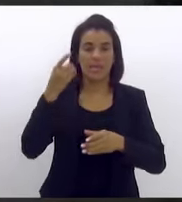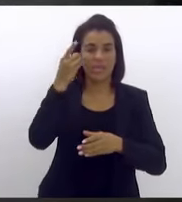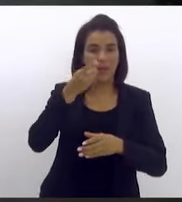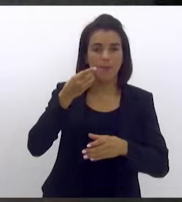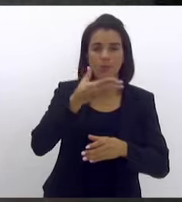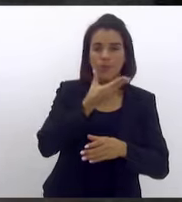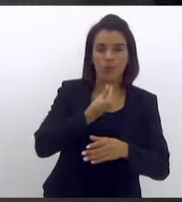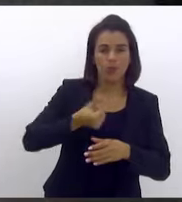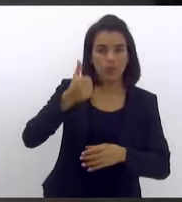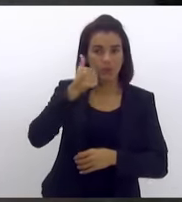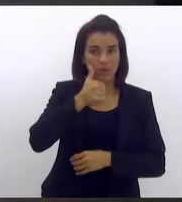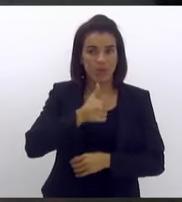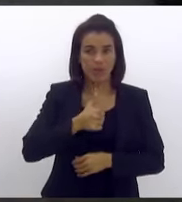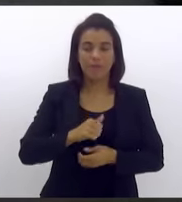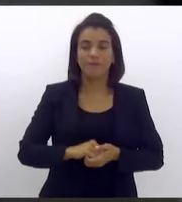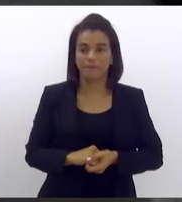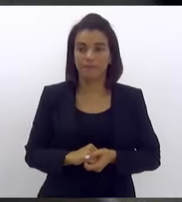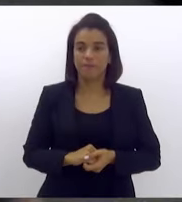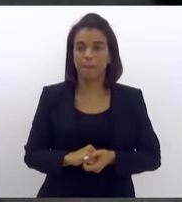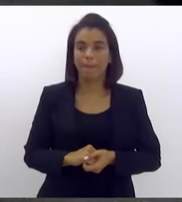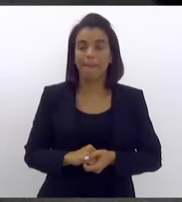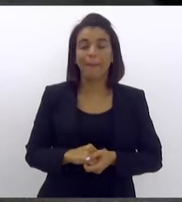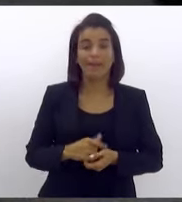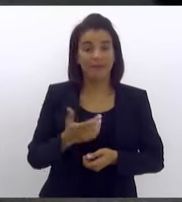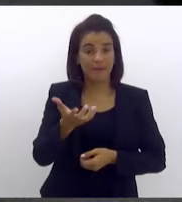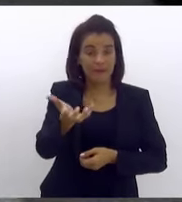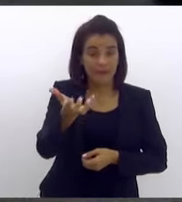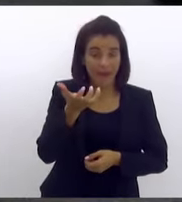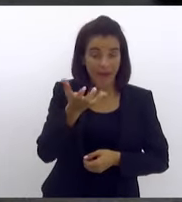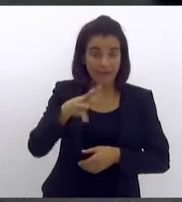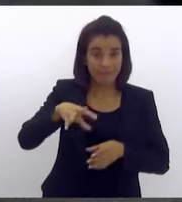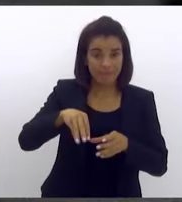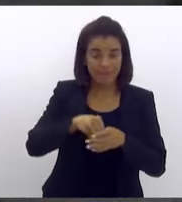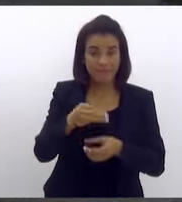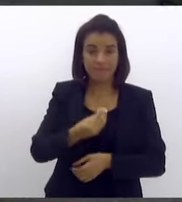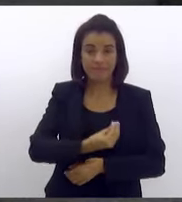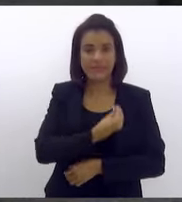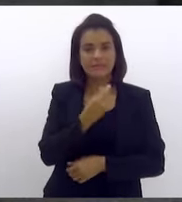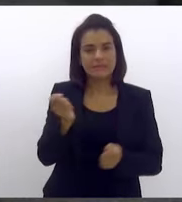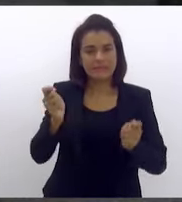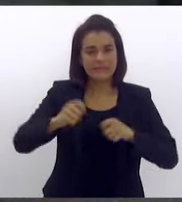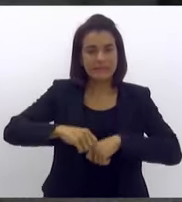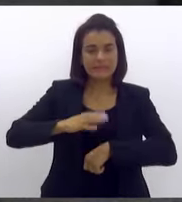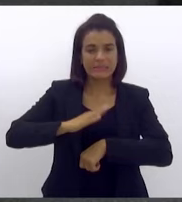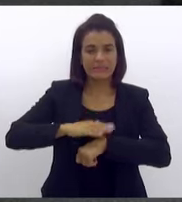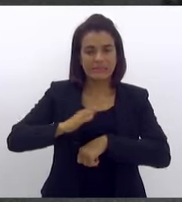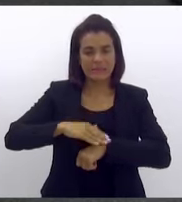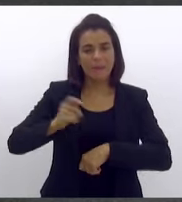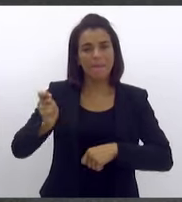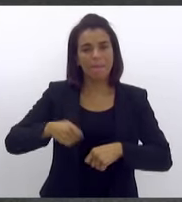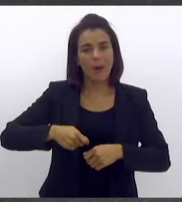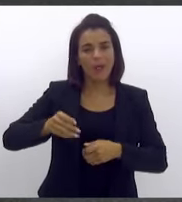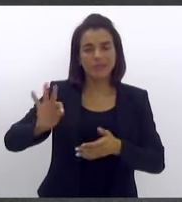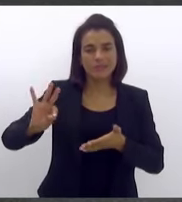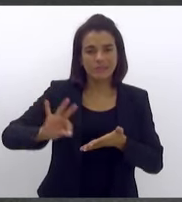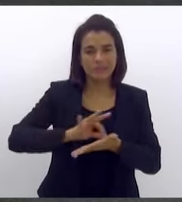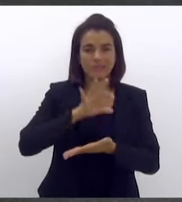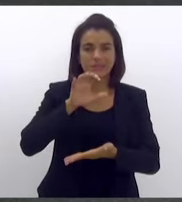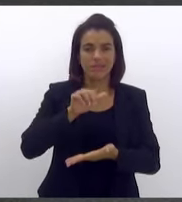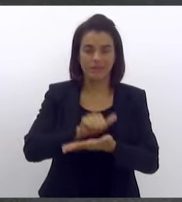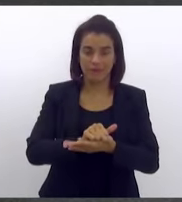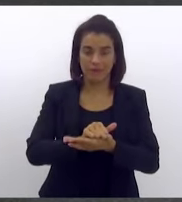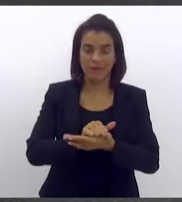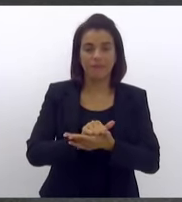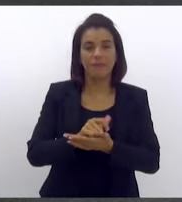Brasil. E os deputados e deputadas que ainda quiserem participar, dá tempo, pode se inscrever, participar dos debates, que são